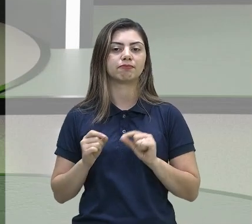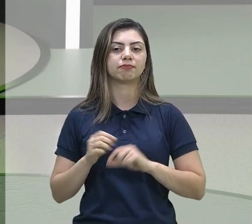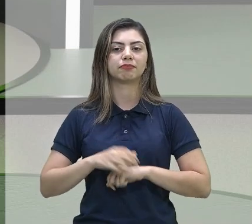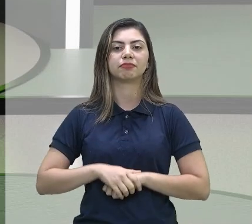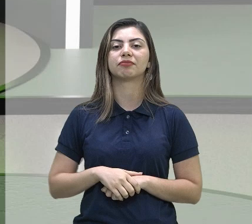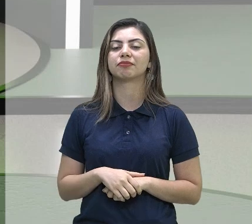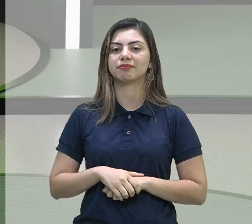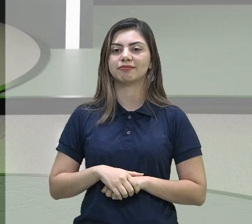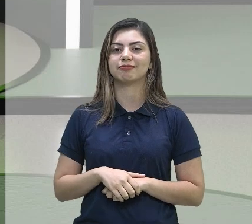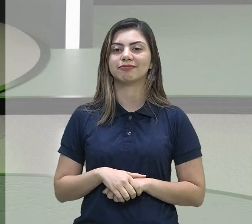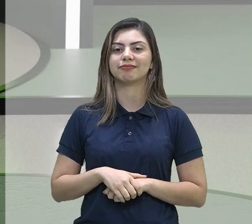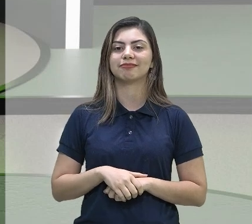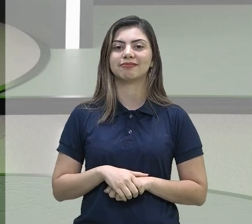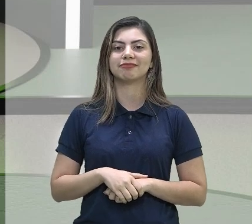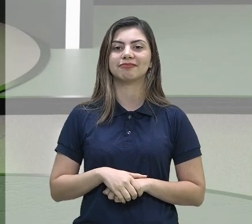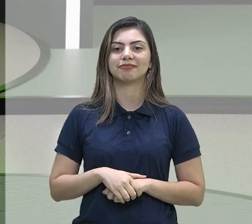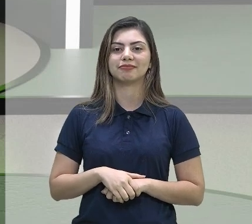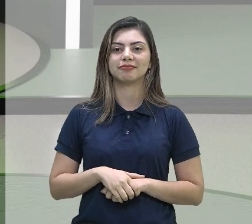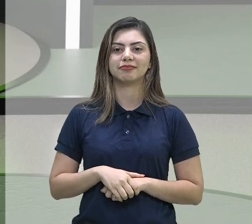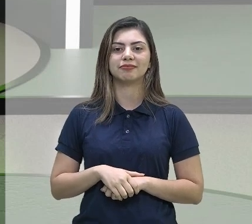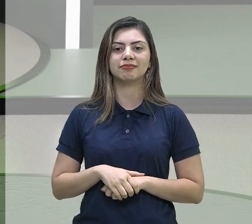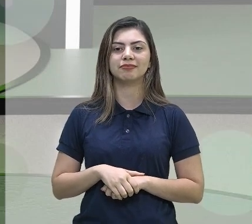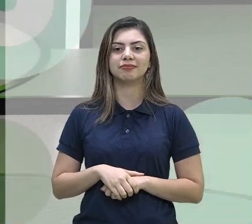para o Café com Ciência.